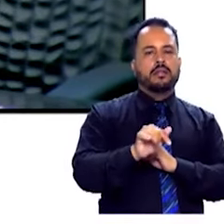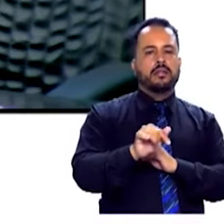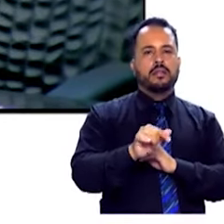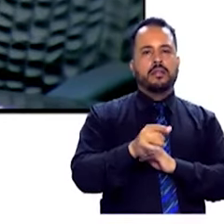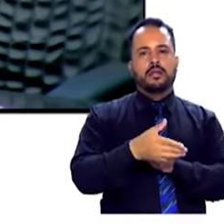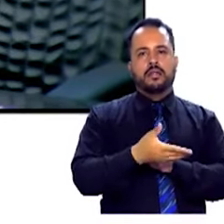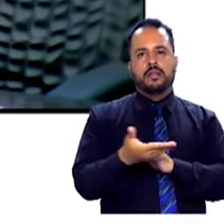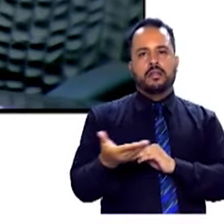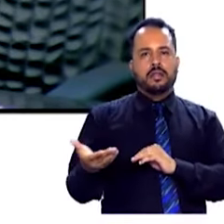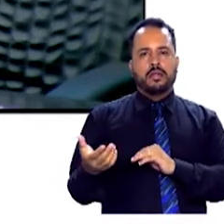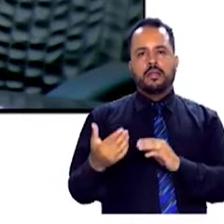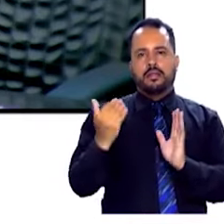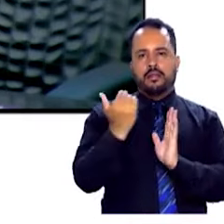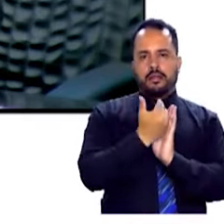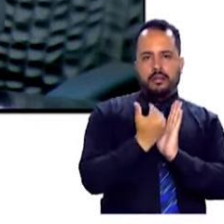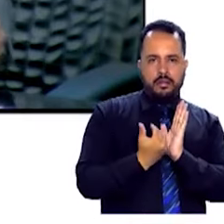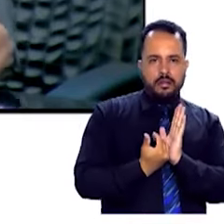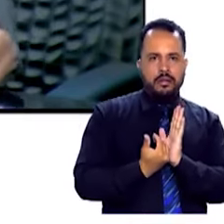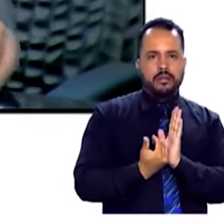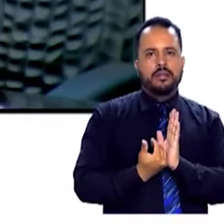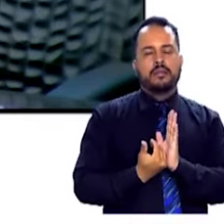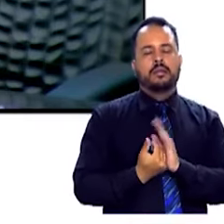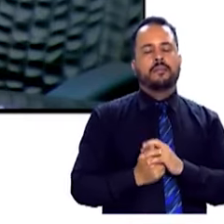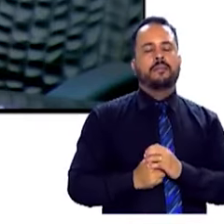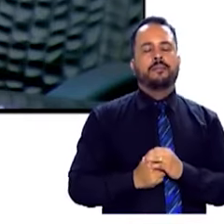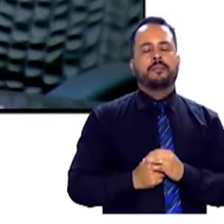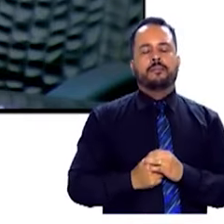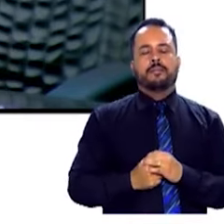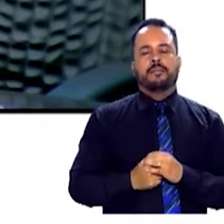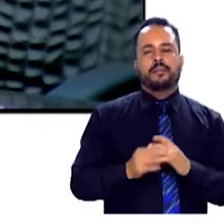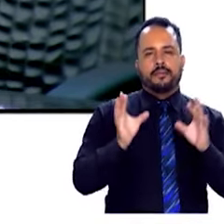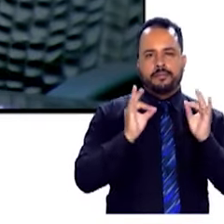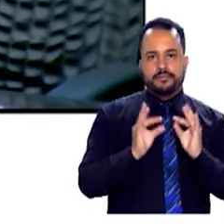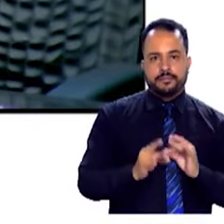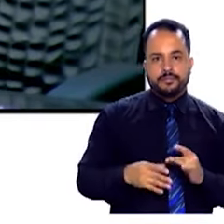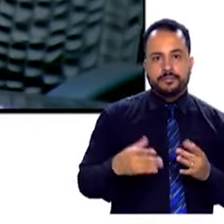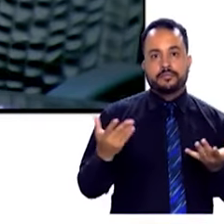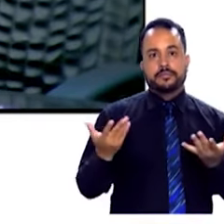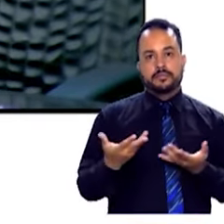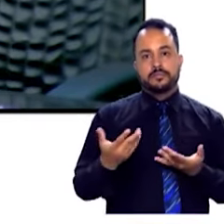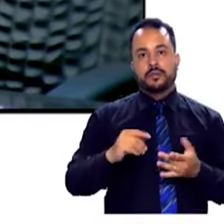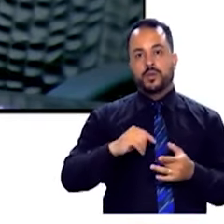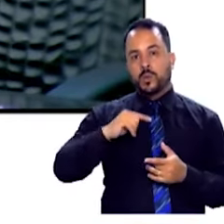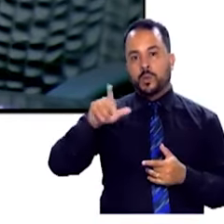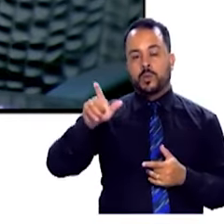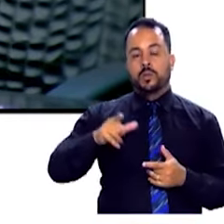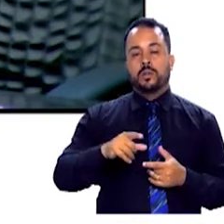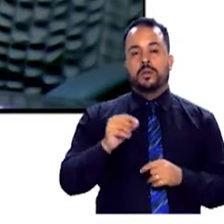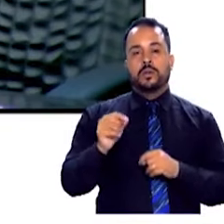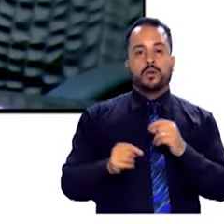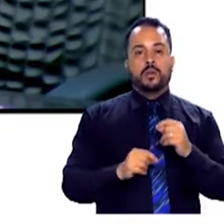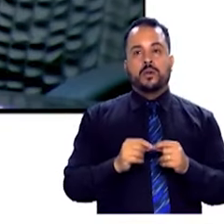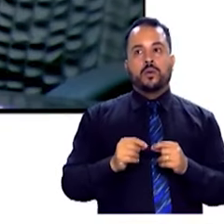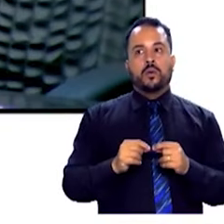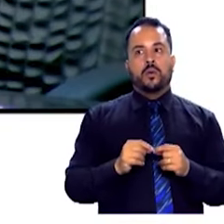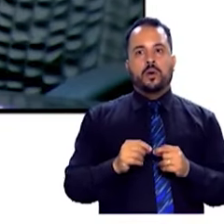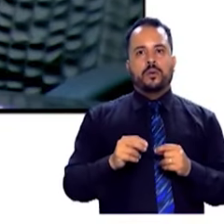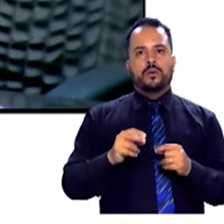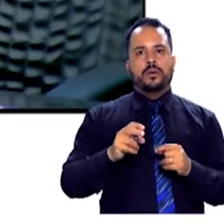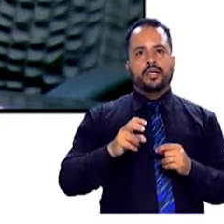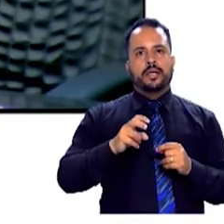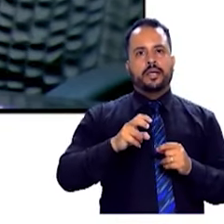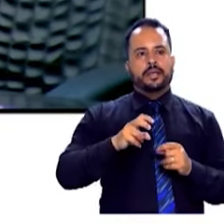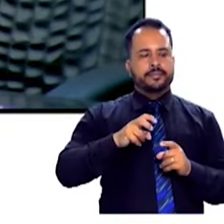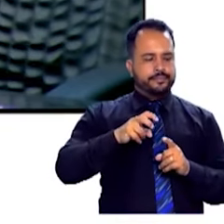discricionariedade eh e uma outra forma é a instituição de um quórum qualificado eh